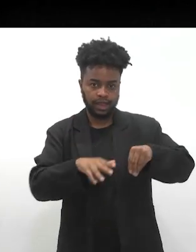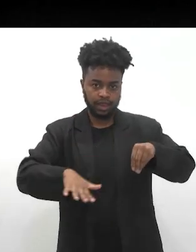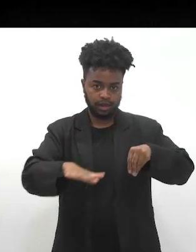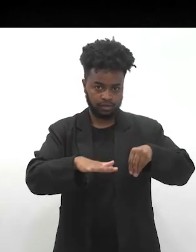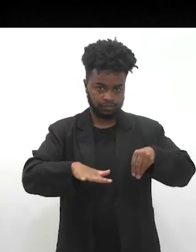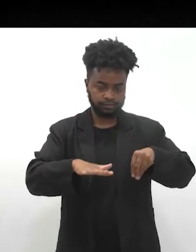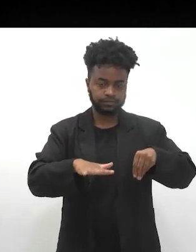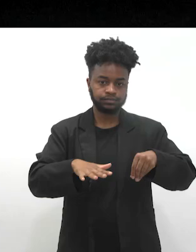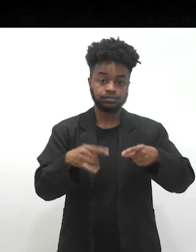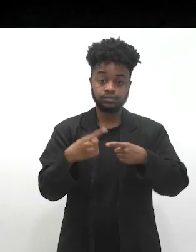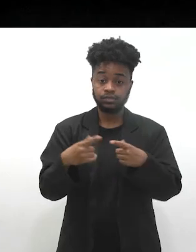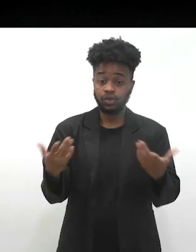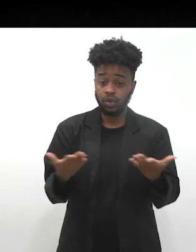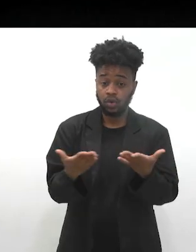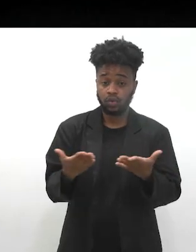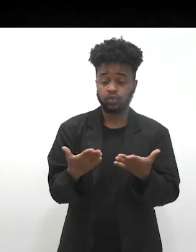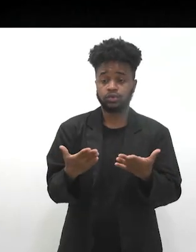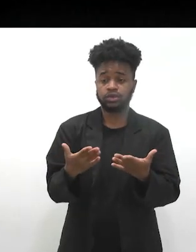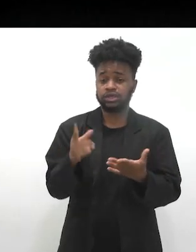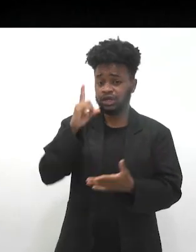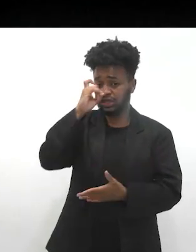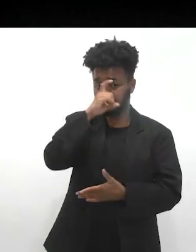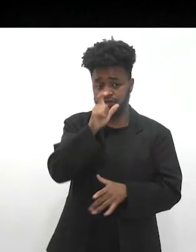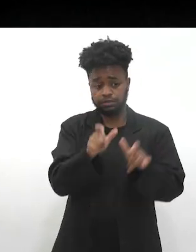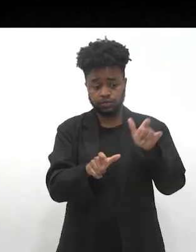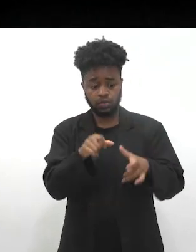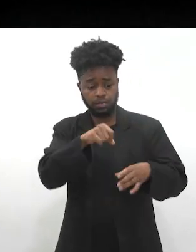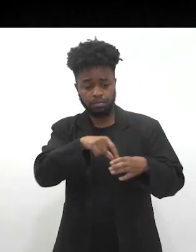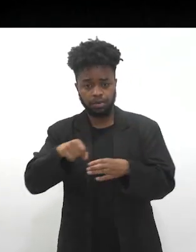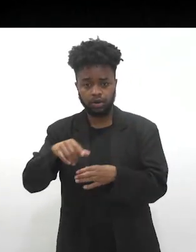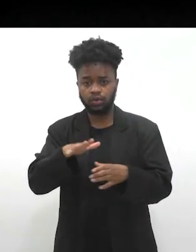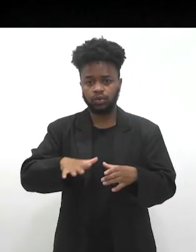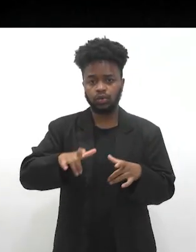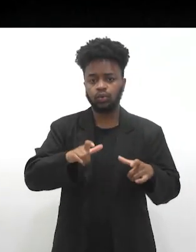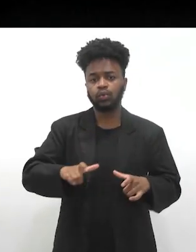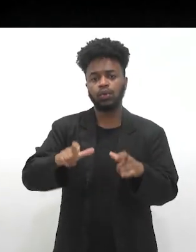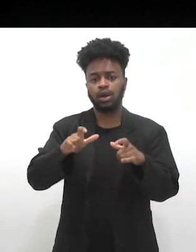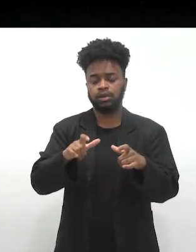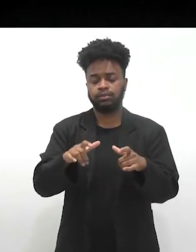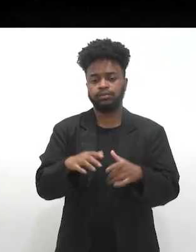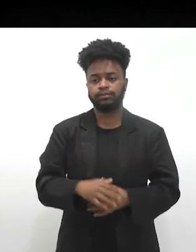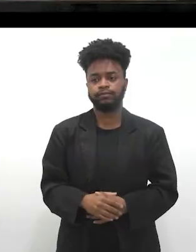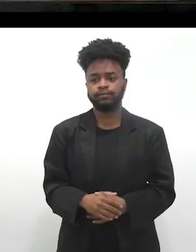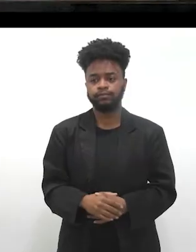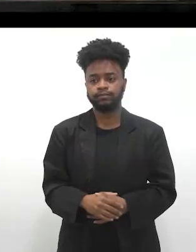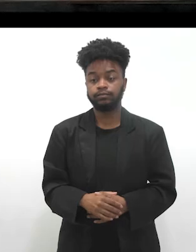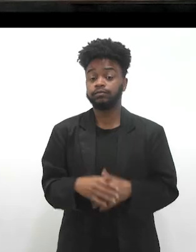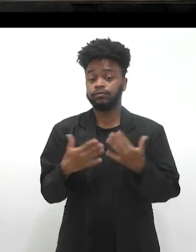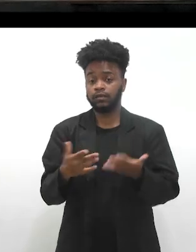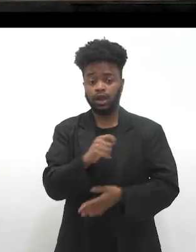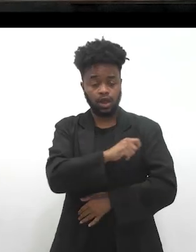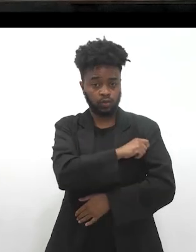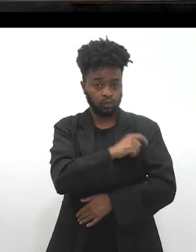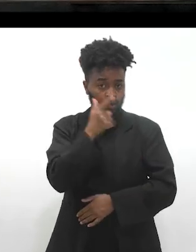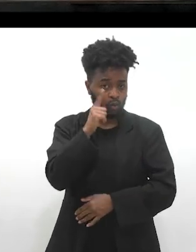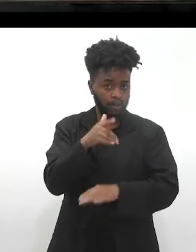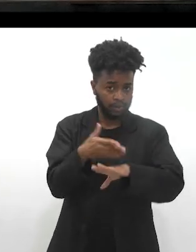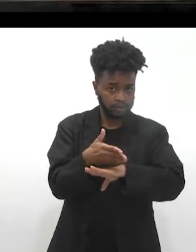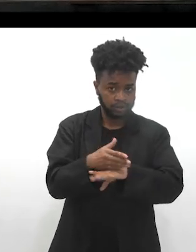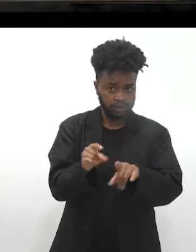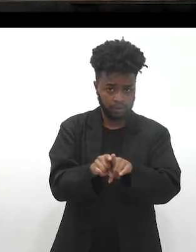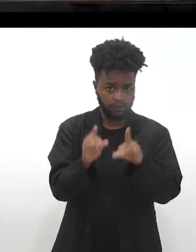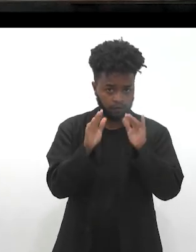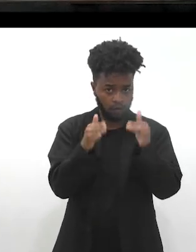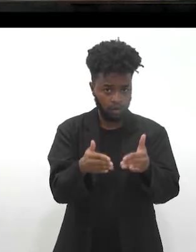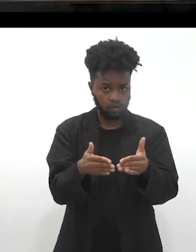da região, que hoje é muito custoso para os produtores locais, para as cooperativas locais. E os alunos conseguem